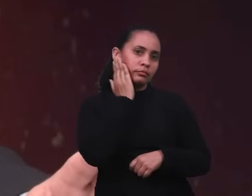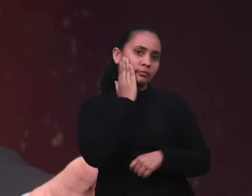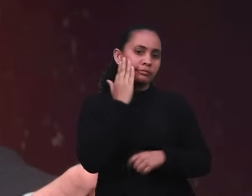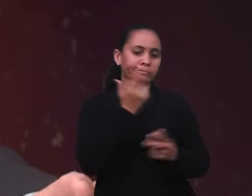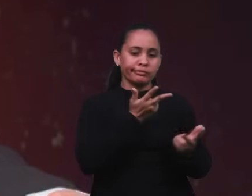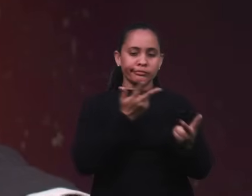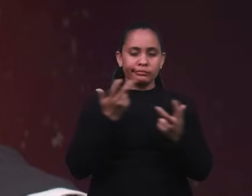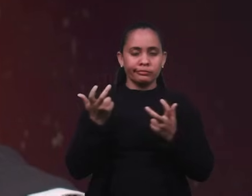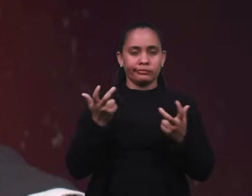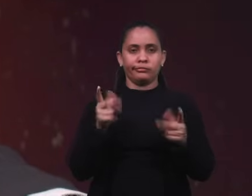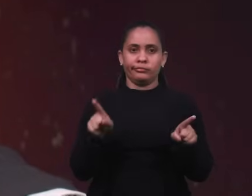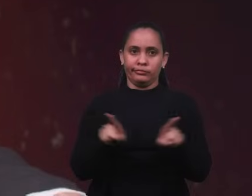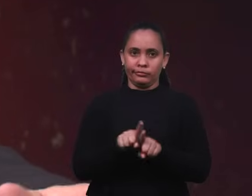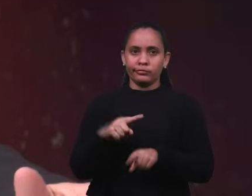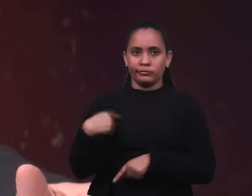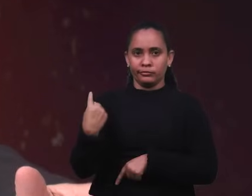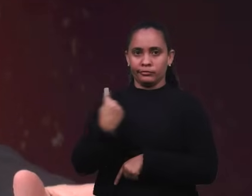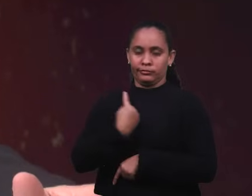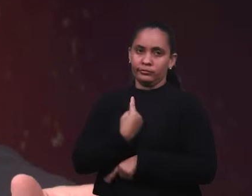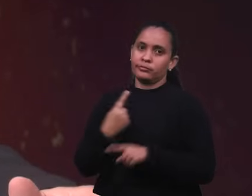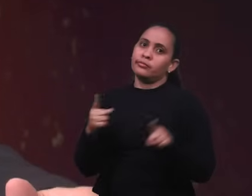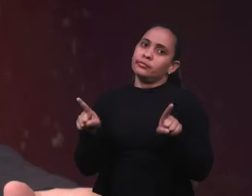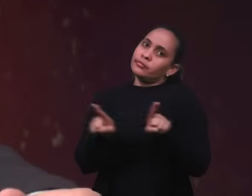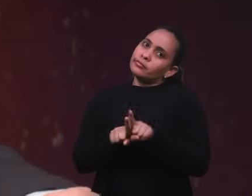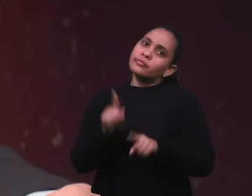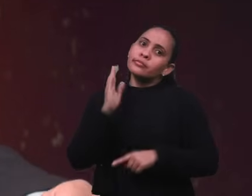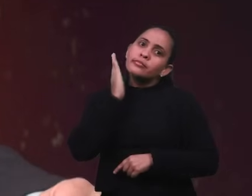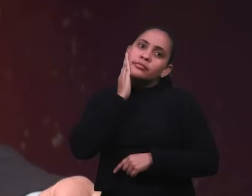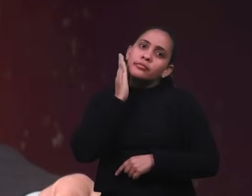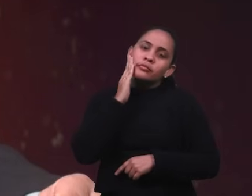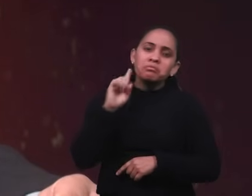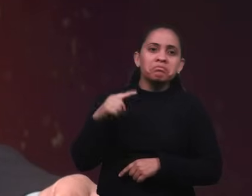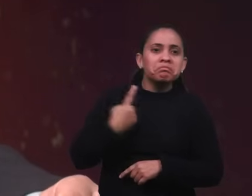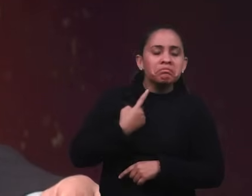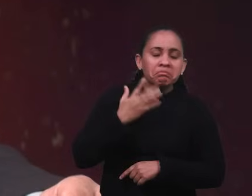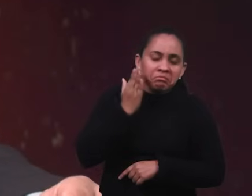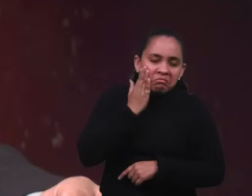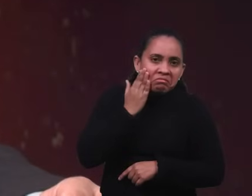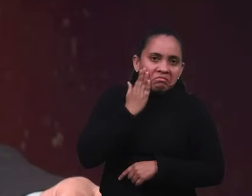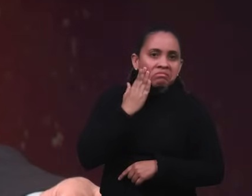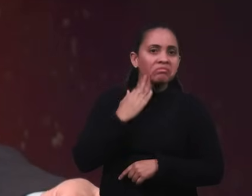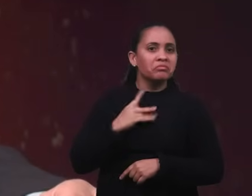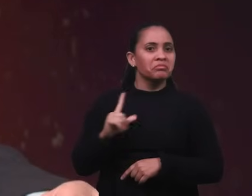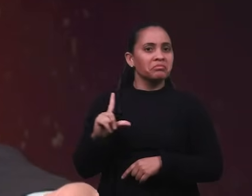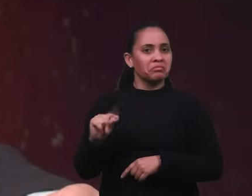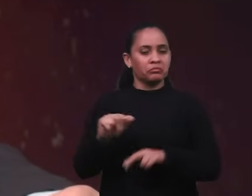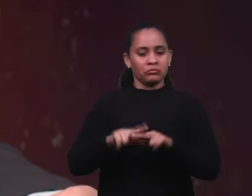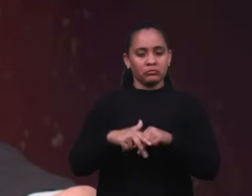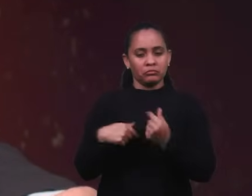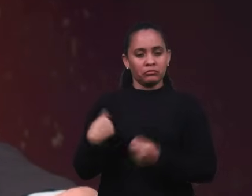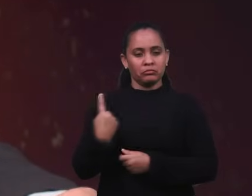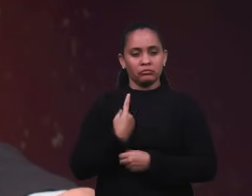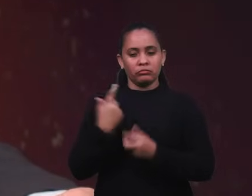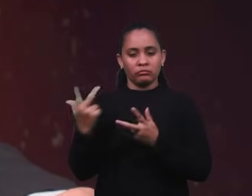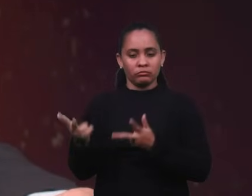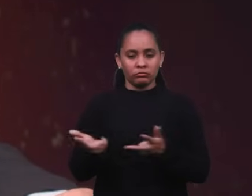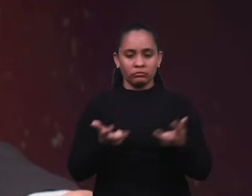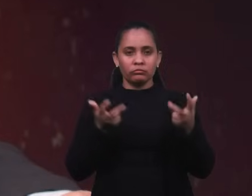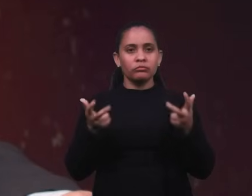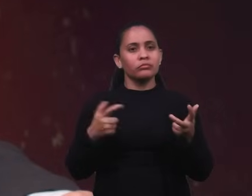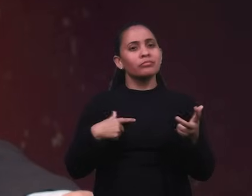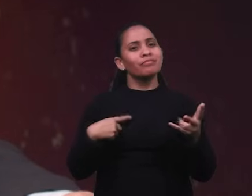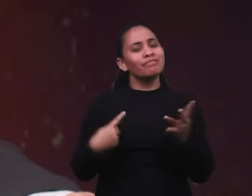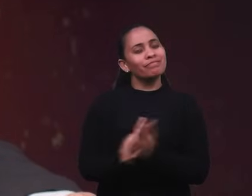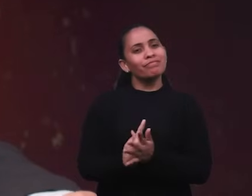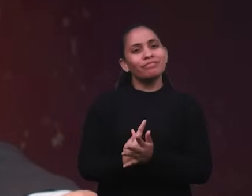estamos vendo. Nós também temos a compreensão, que às vezes nós vamos compreender por aquilo que nós estamos observando, o que